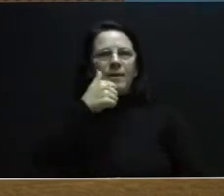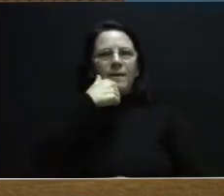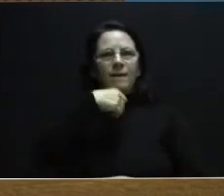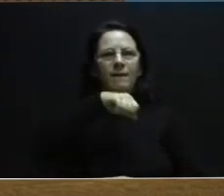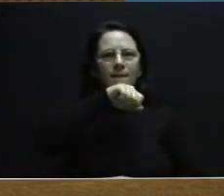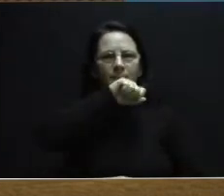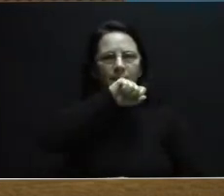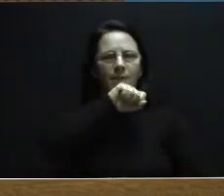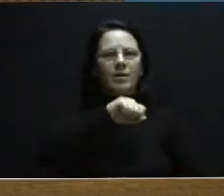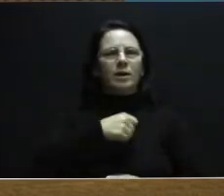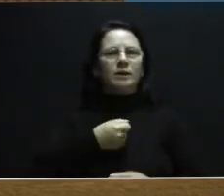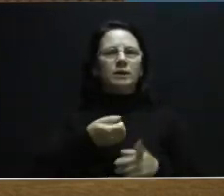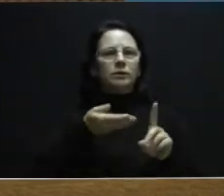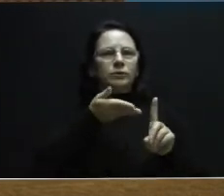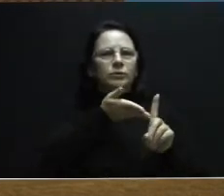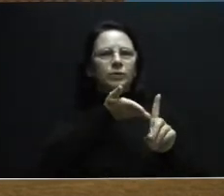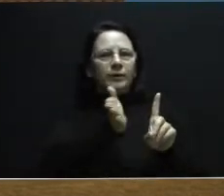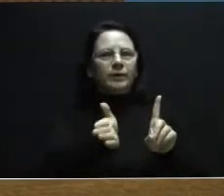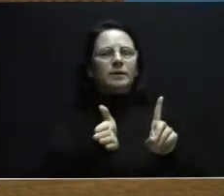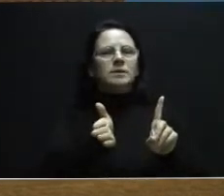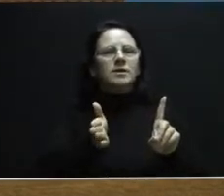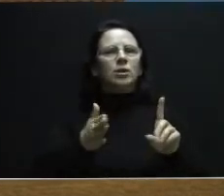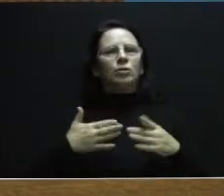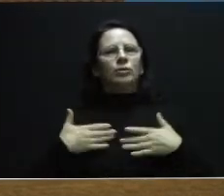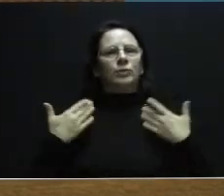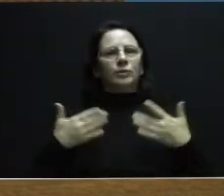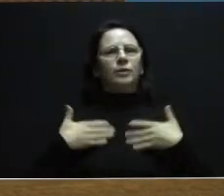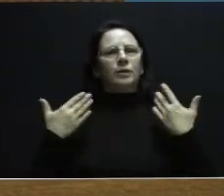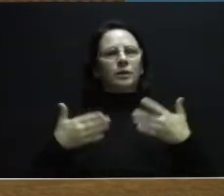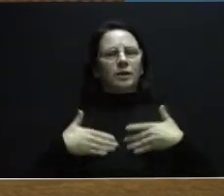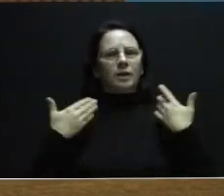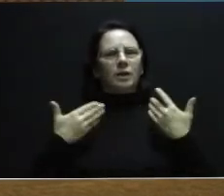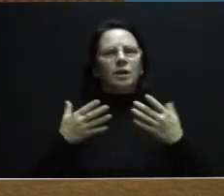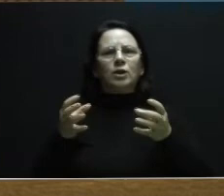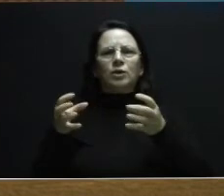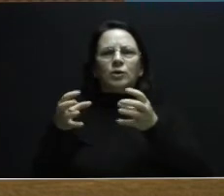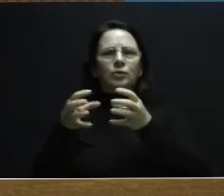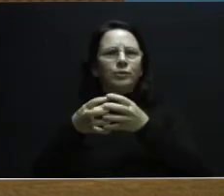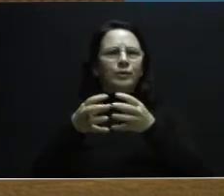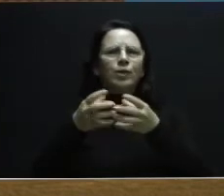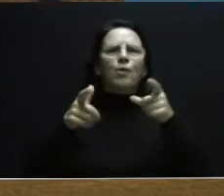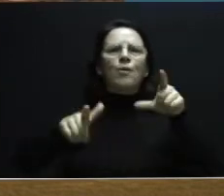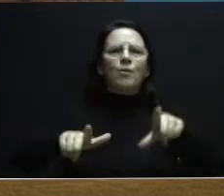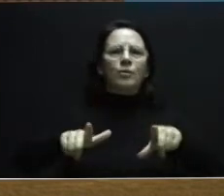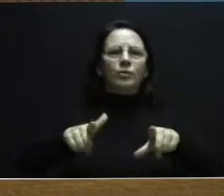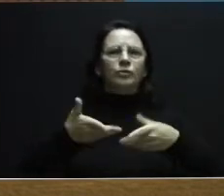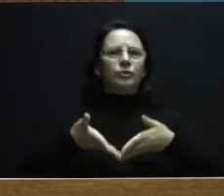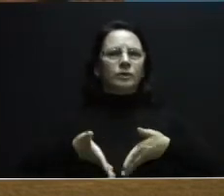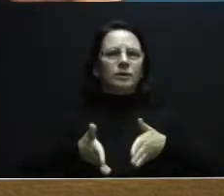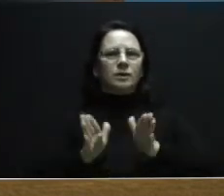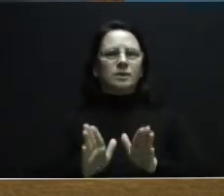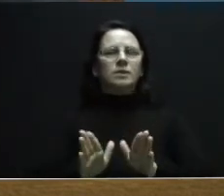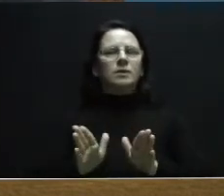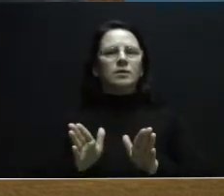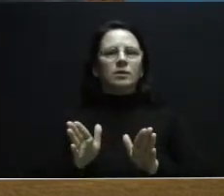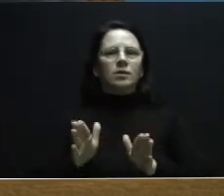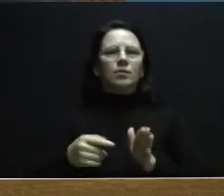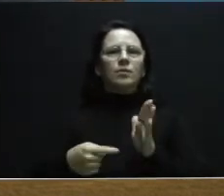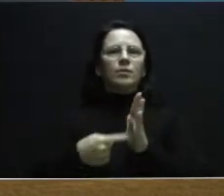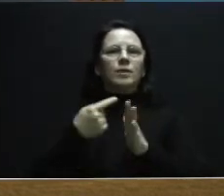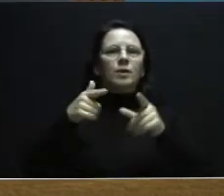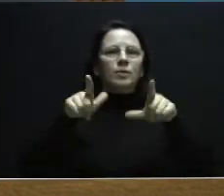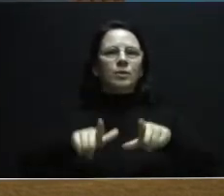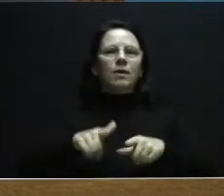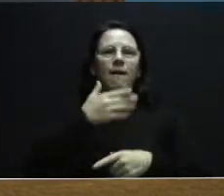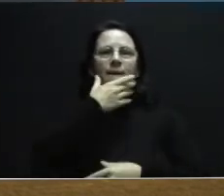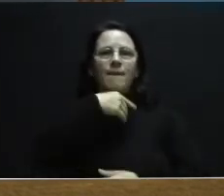seja qual for o lugar que nasceu, seja na comunidade, seja num palácio, seja onde for, é o primeiro lugar onde a gente recebe.